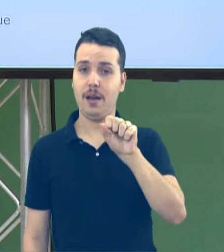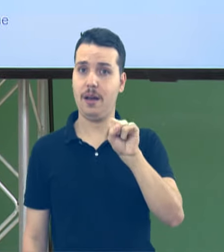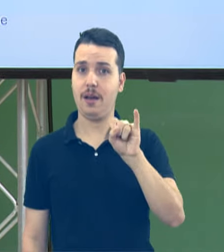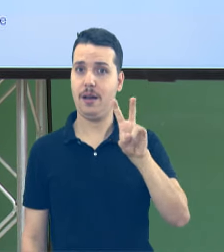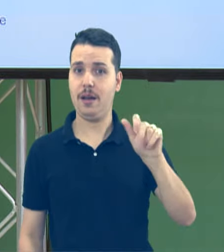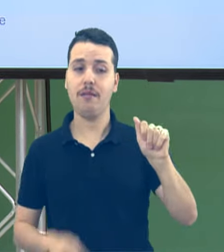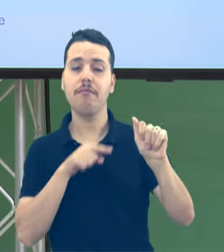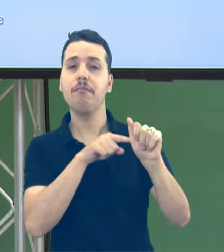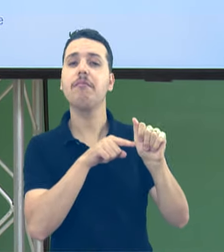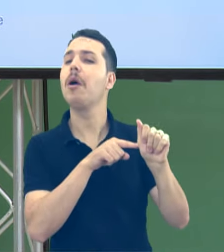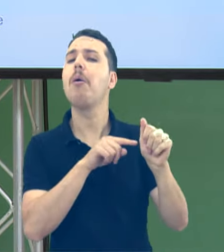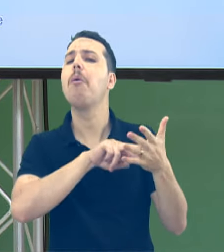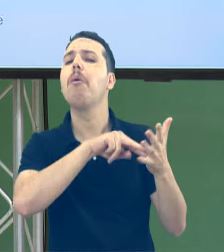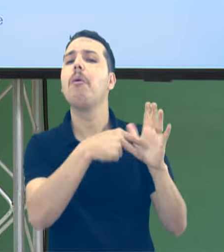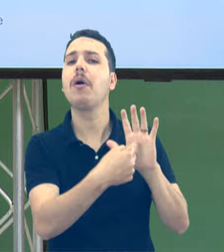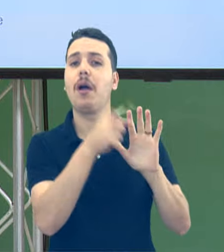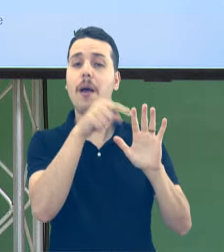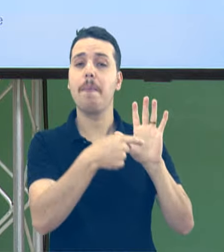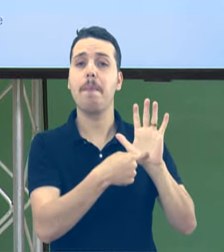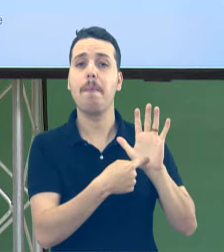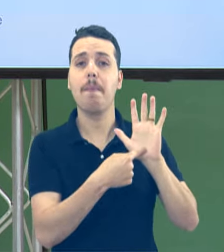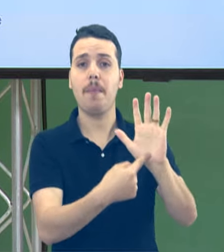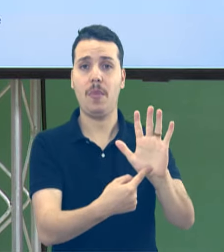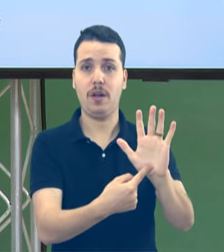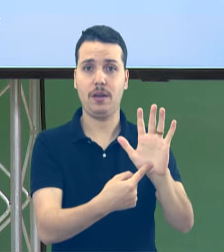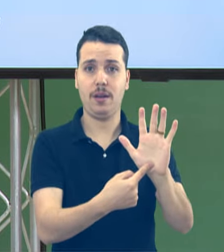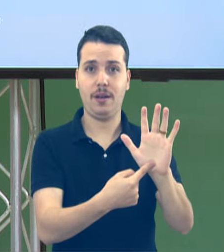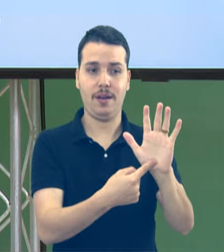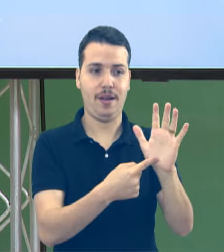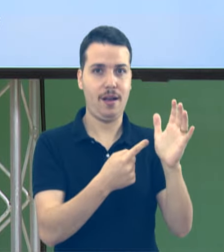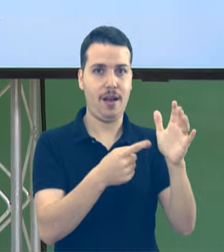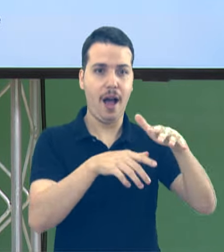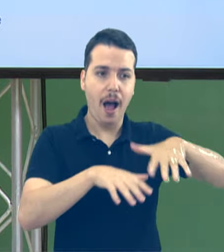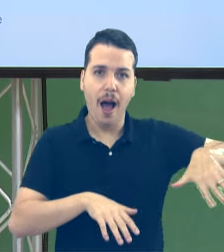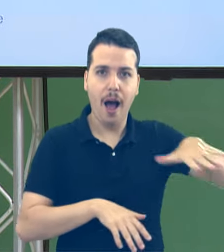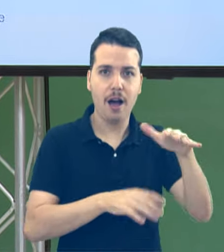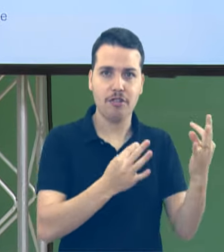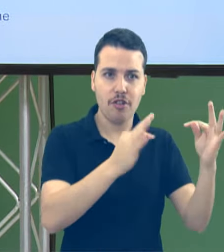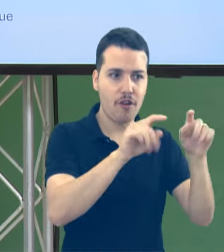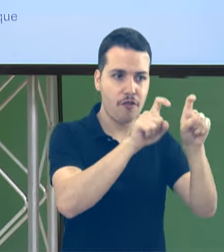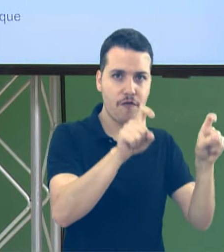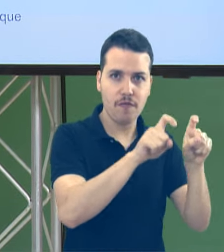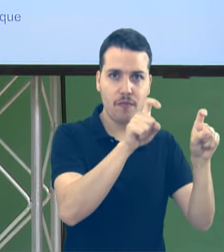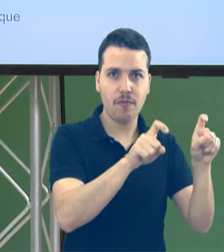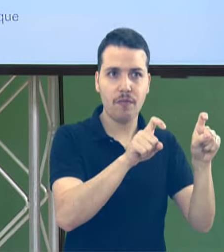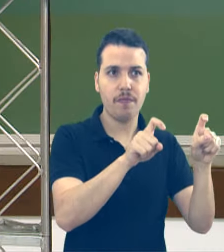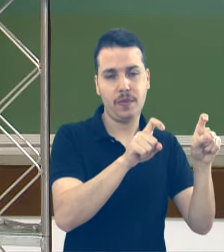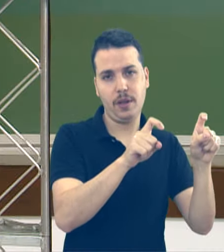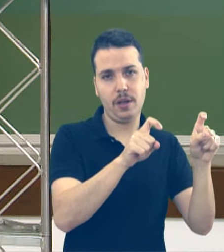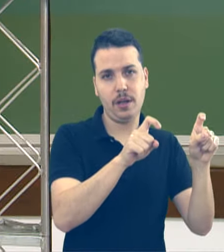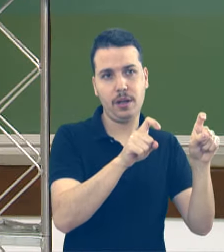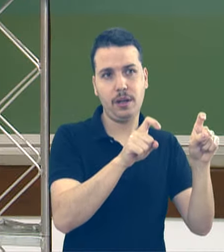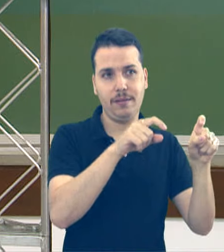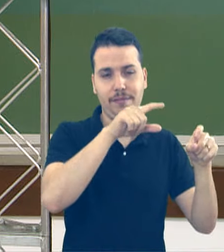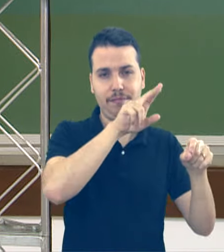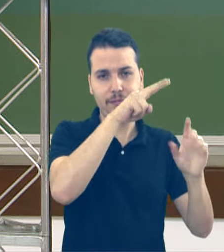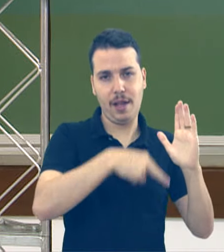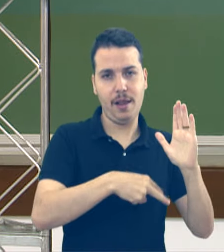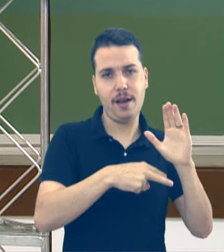massiva indica, que a informática irrumpiu em los hogares em